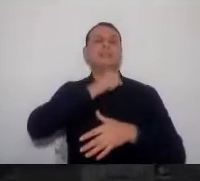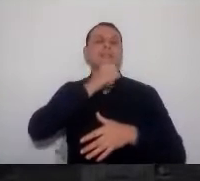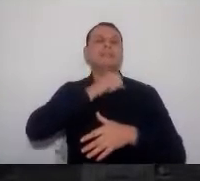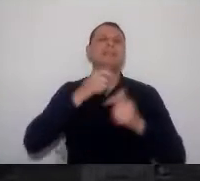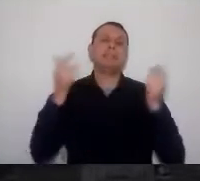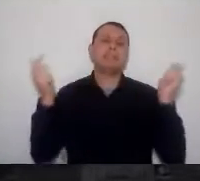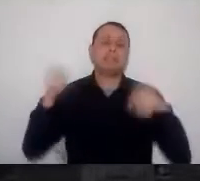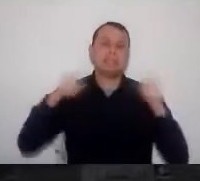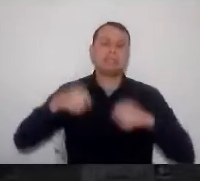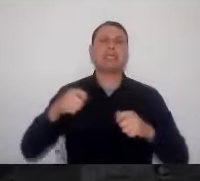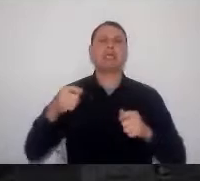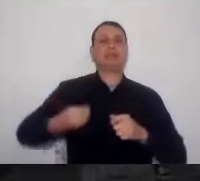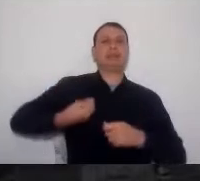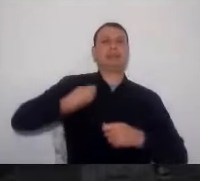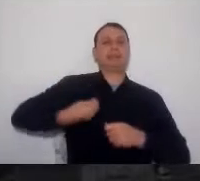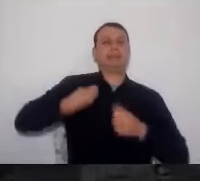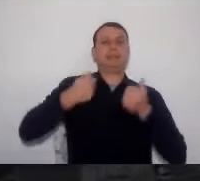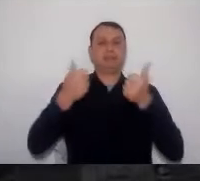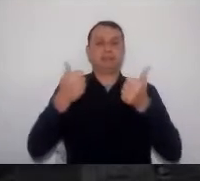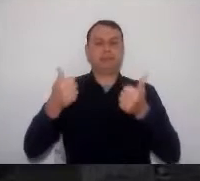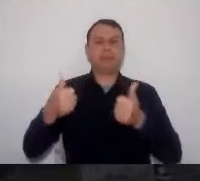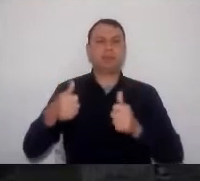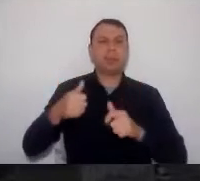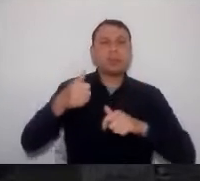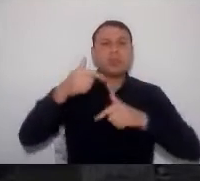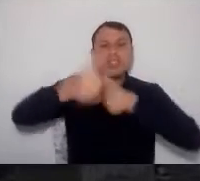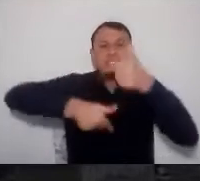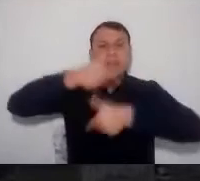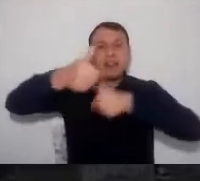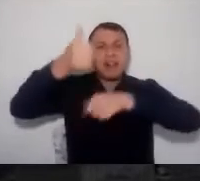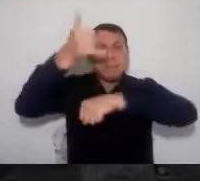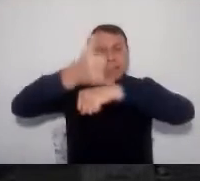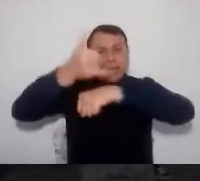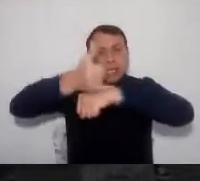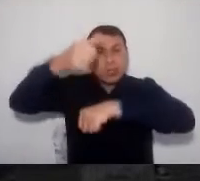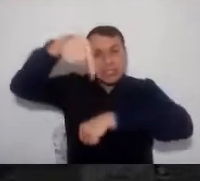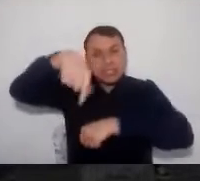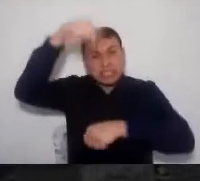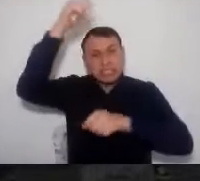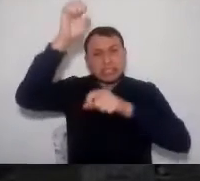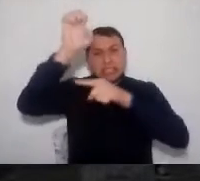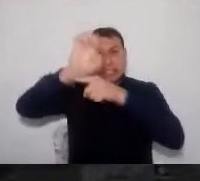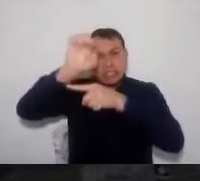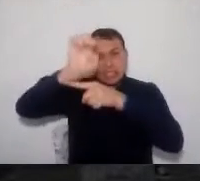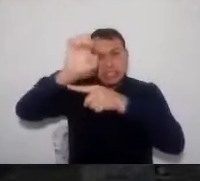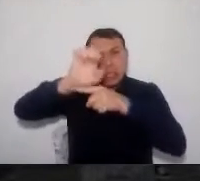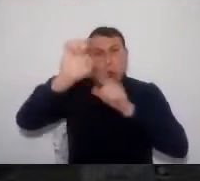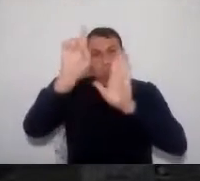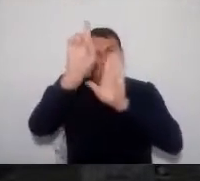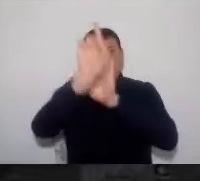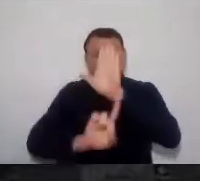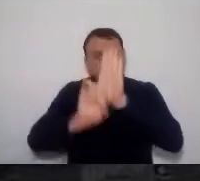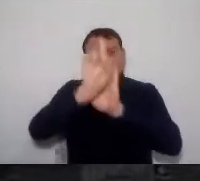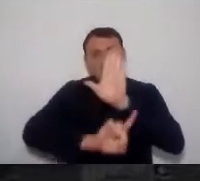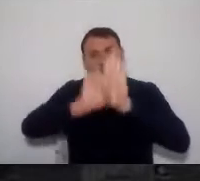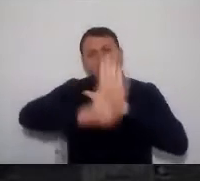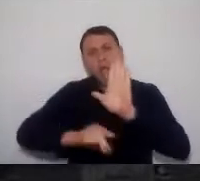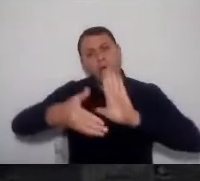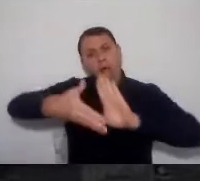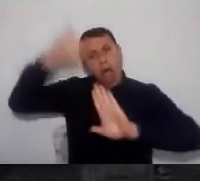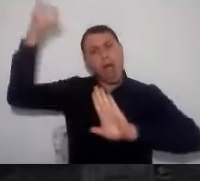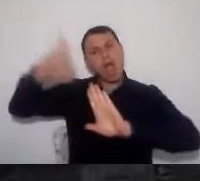Trabalhadores metalúrgicos do meu estado, trabalhadores metalúrgicos do Brasil, os direitos estão sendo tirados dos